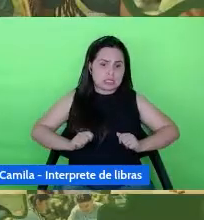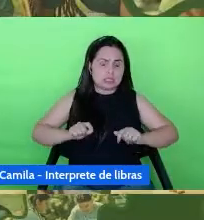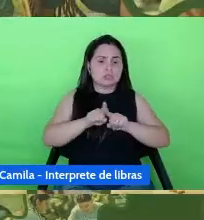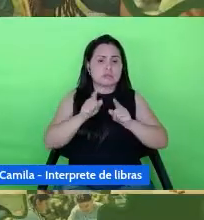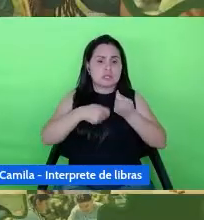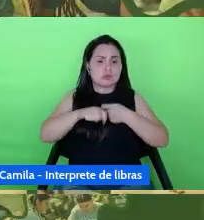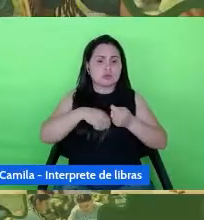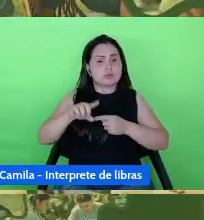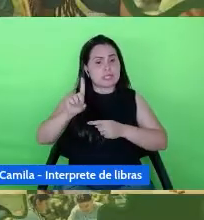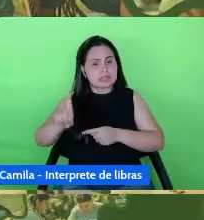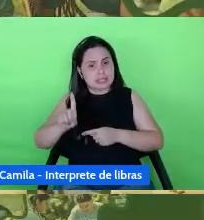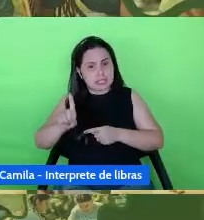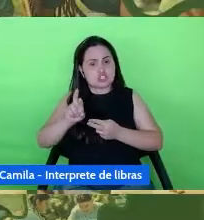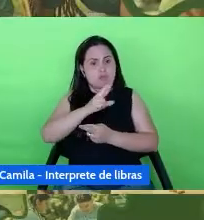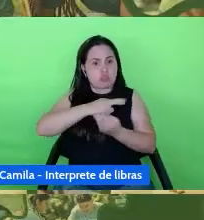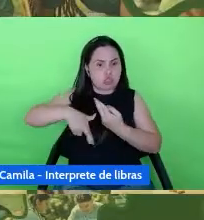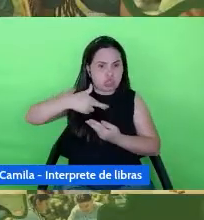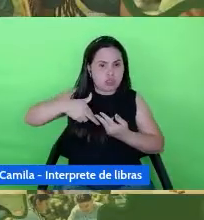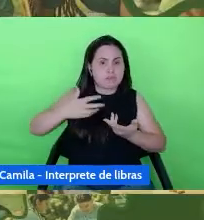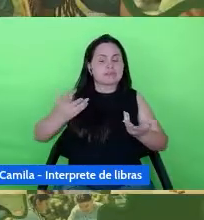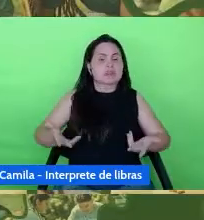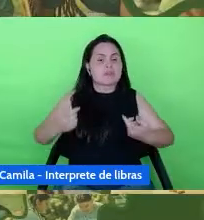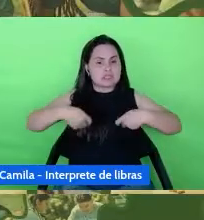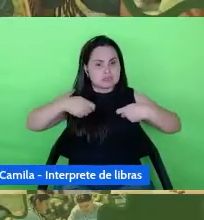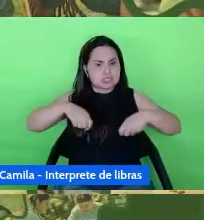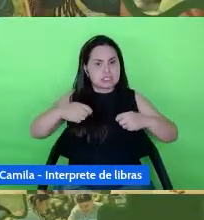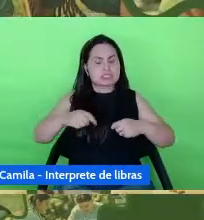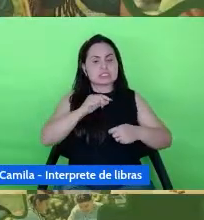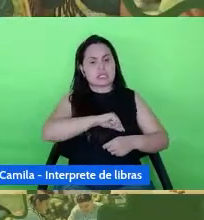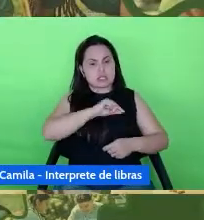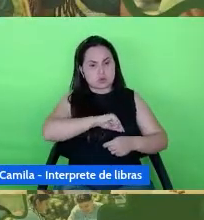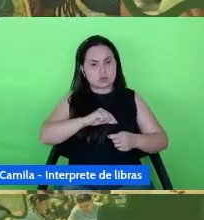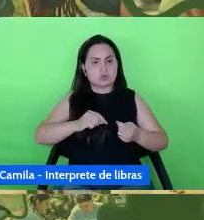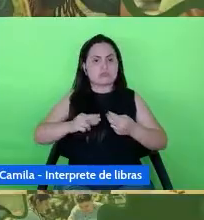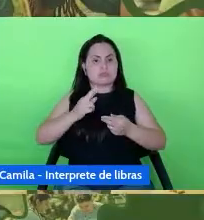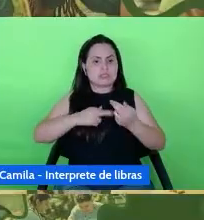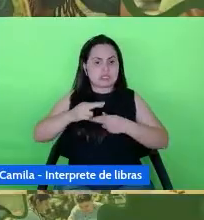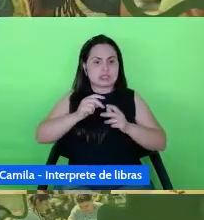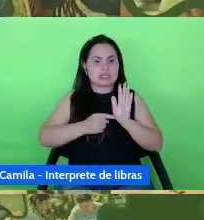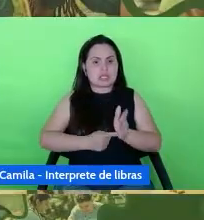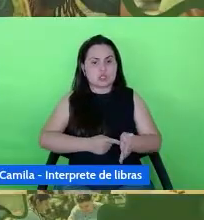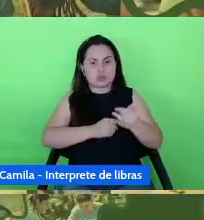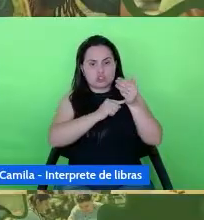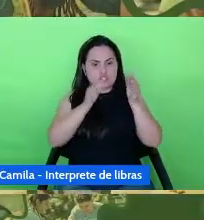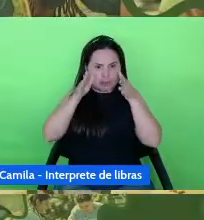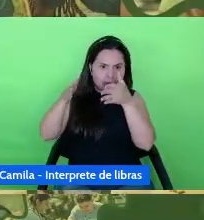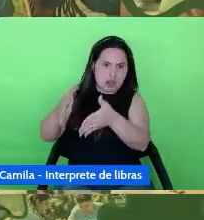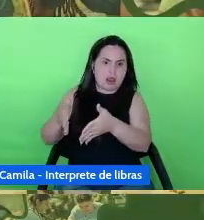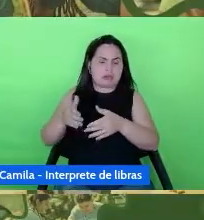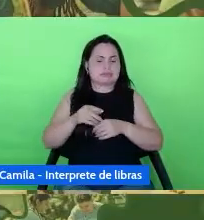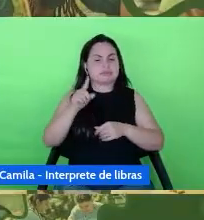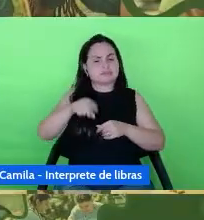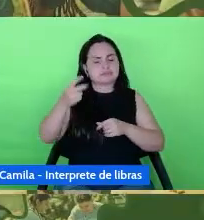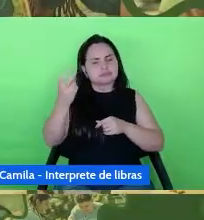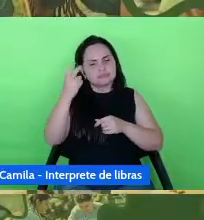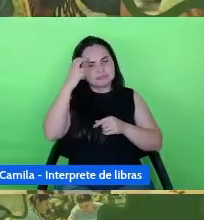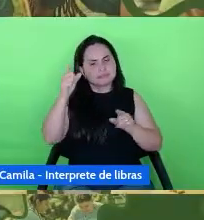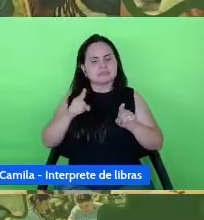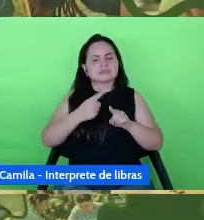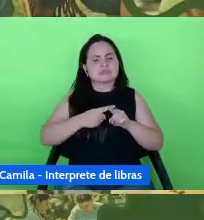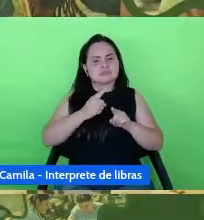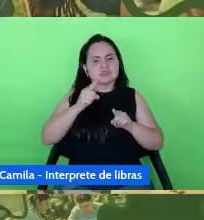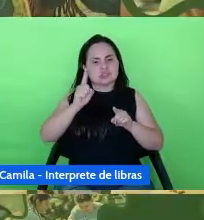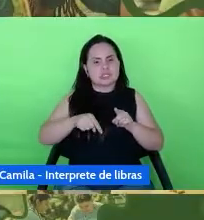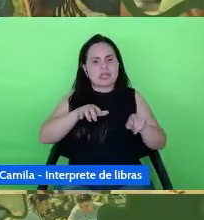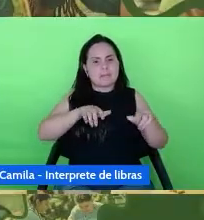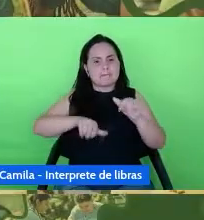verde e regenerativa. Mas eu tenho que guiar a economia, a tecnologia, as profissões para lá. Ela é cultural, porque envolve uma mudança da forma